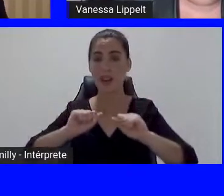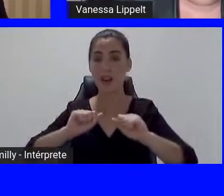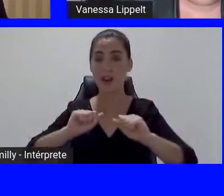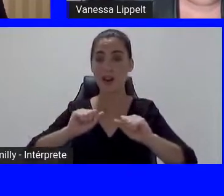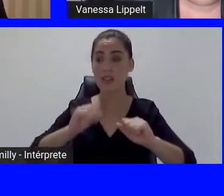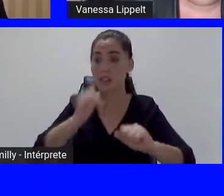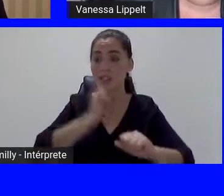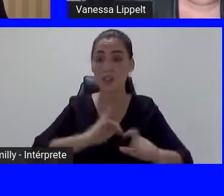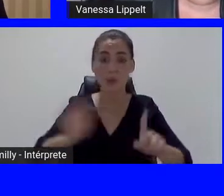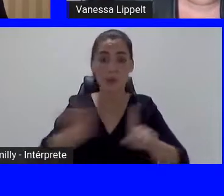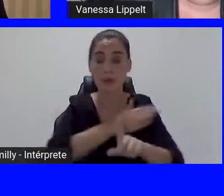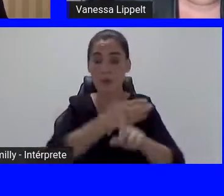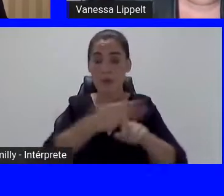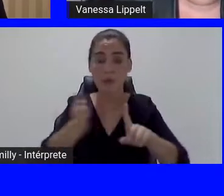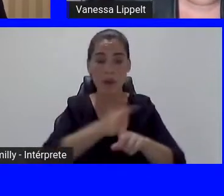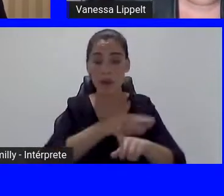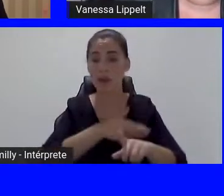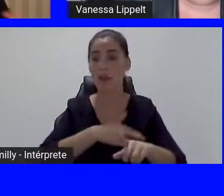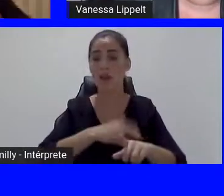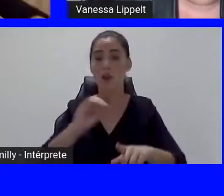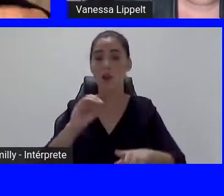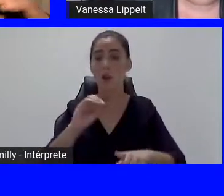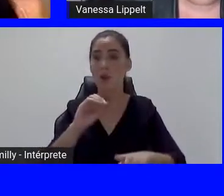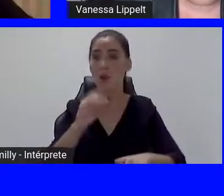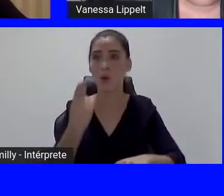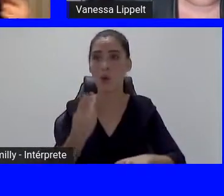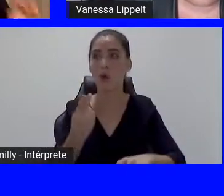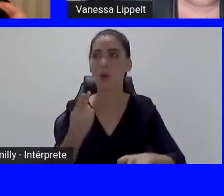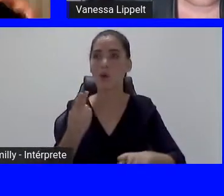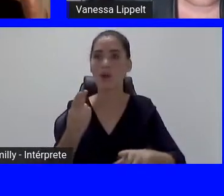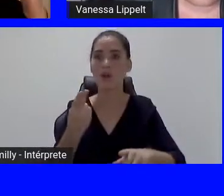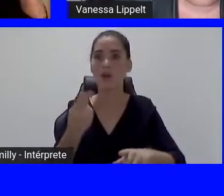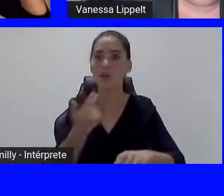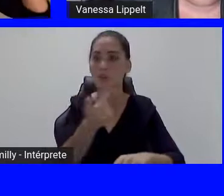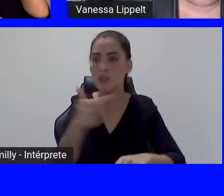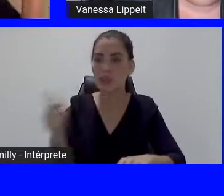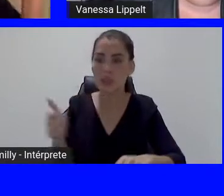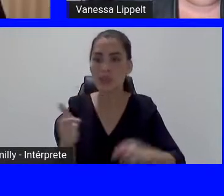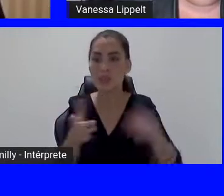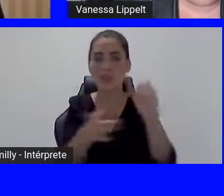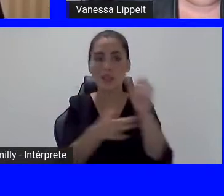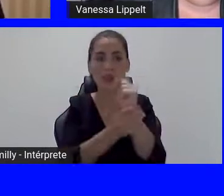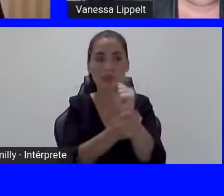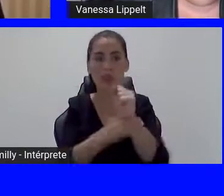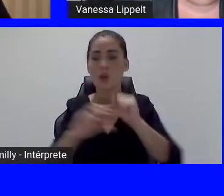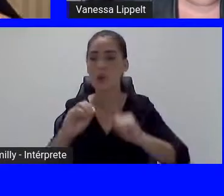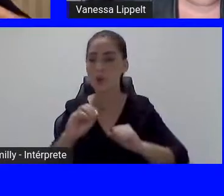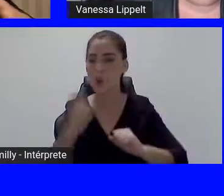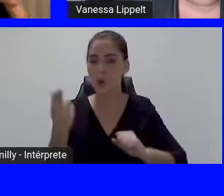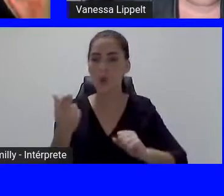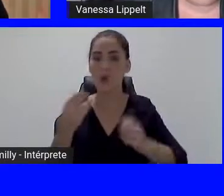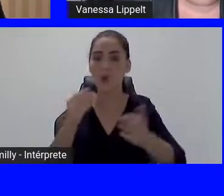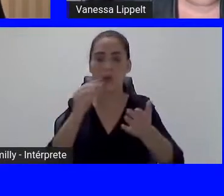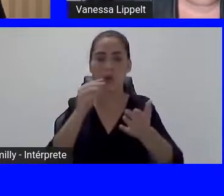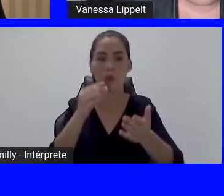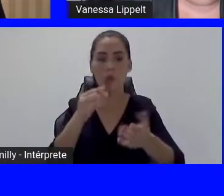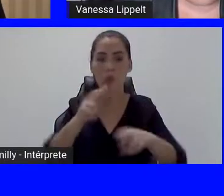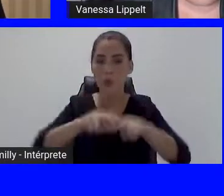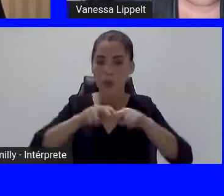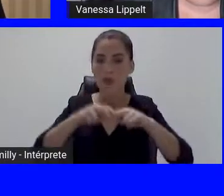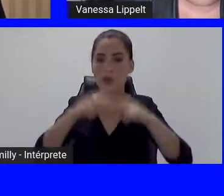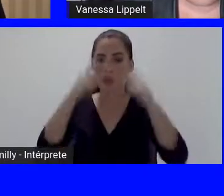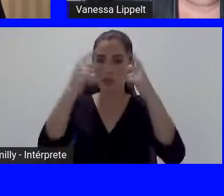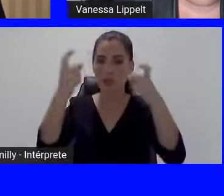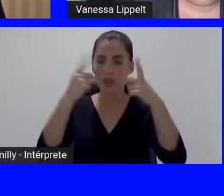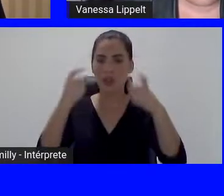tem para onde ir e nem levar seus filhos. Por tudo que representa esse sonho da casa própria. Não é à toa que o maior sonho da